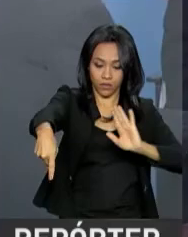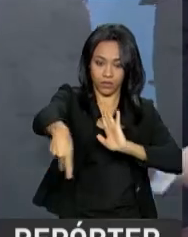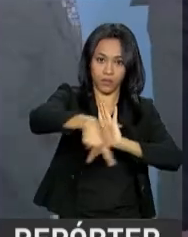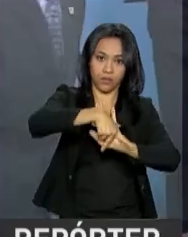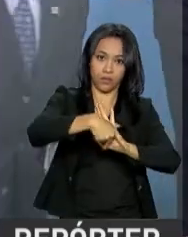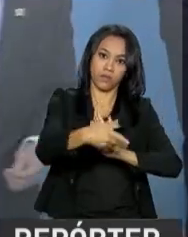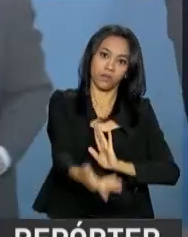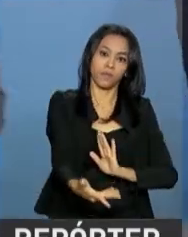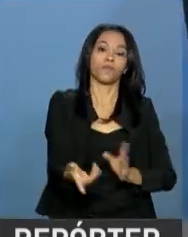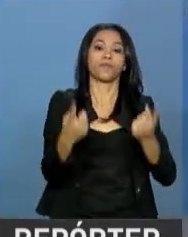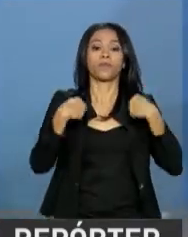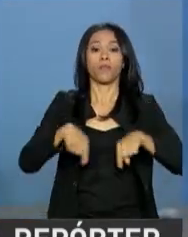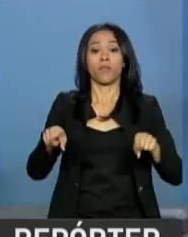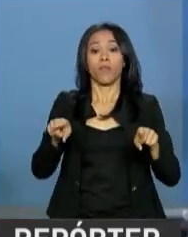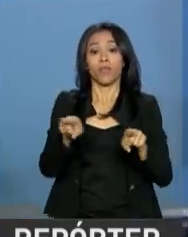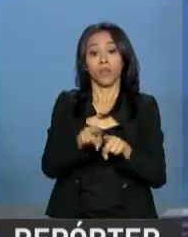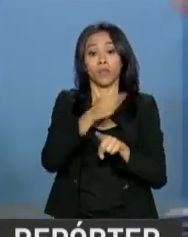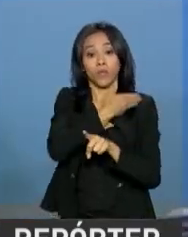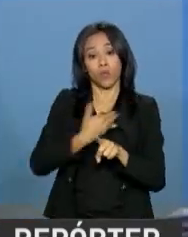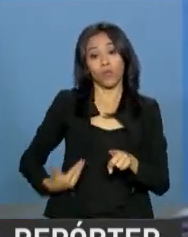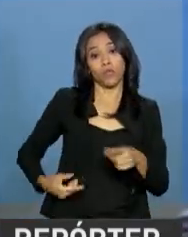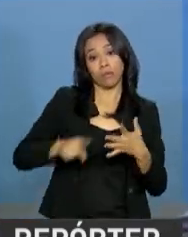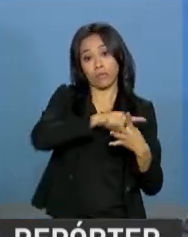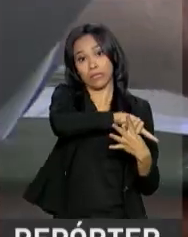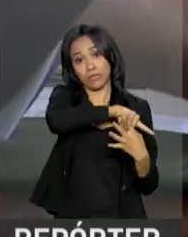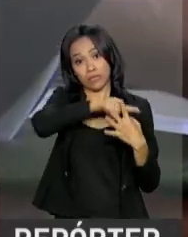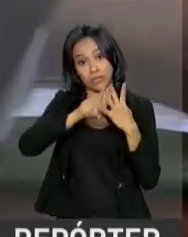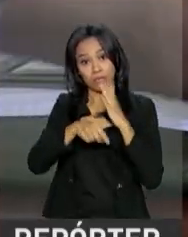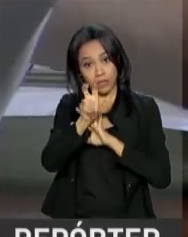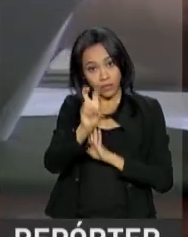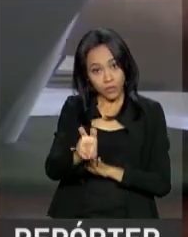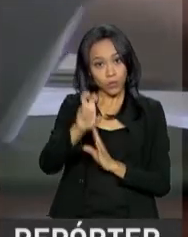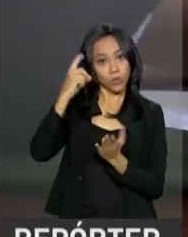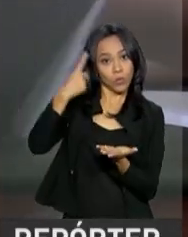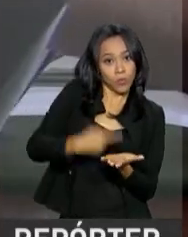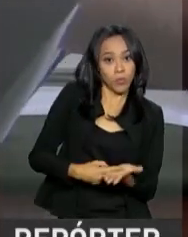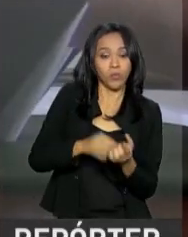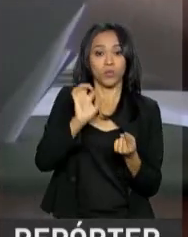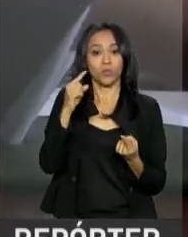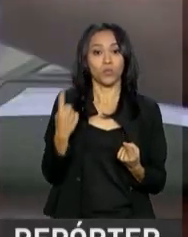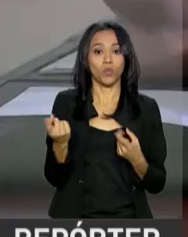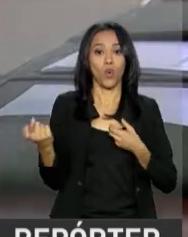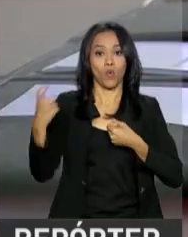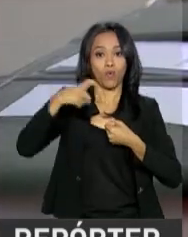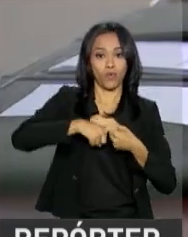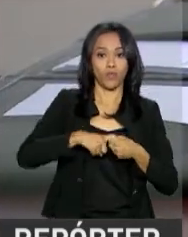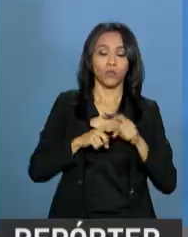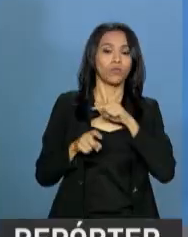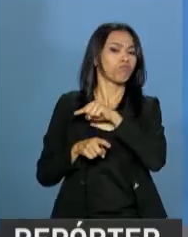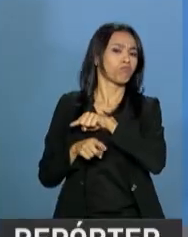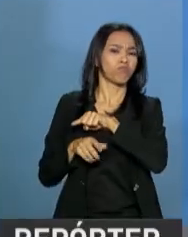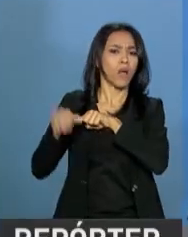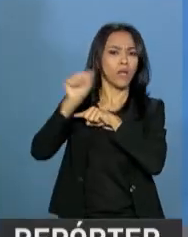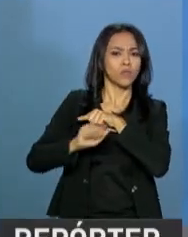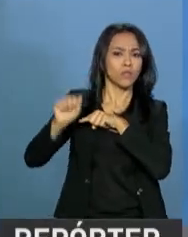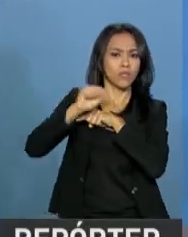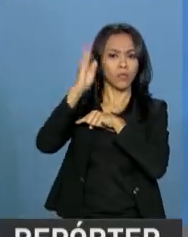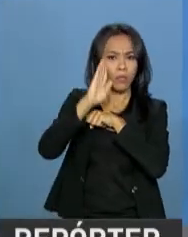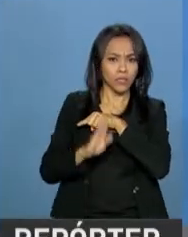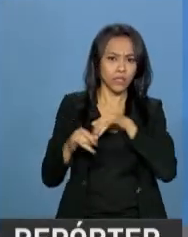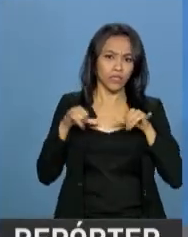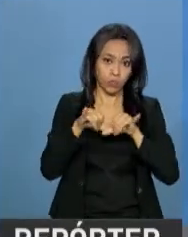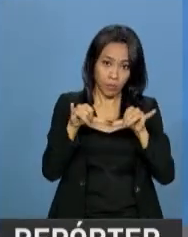governo também firmou cinco acordos de cooperação um deles um convênio com a associação brasileira de supermercados